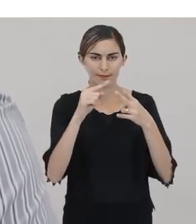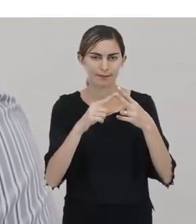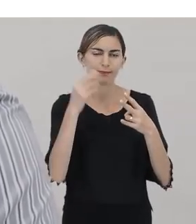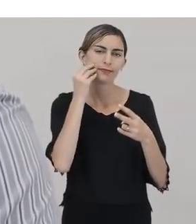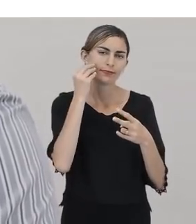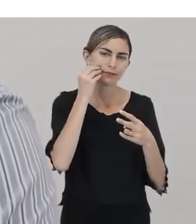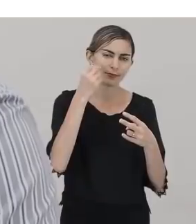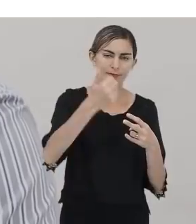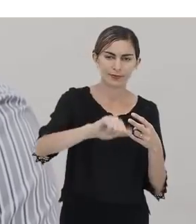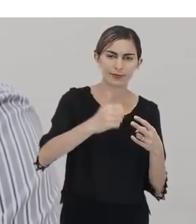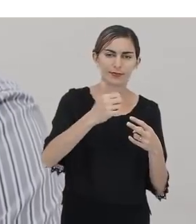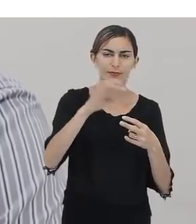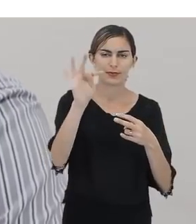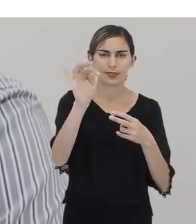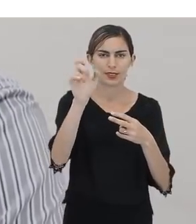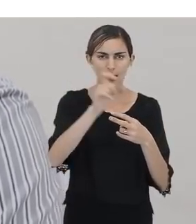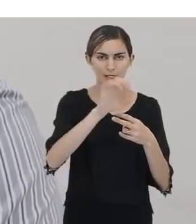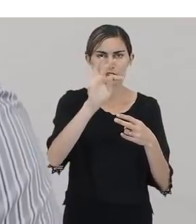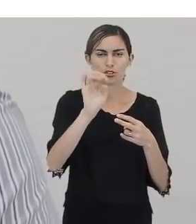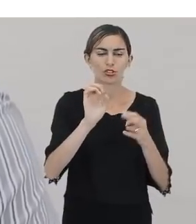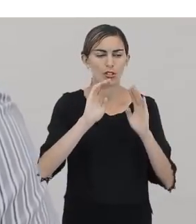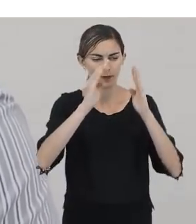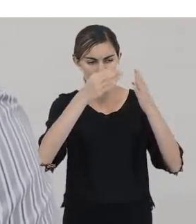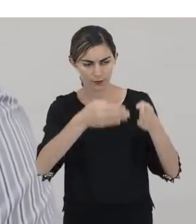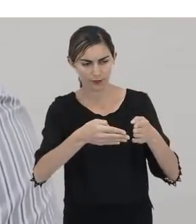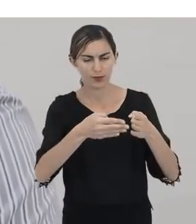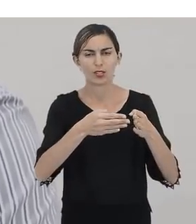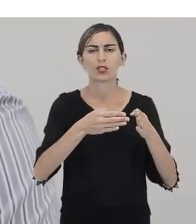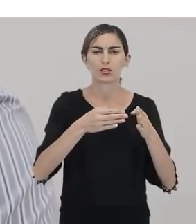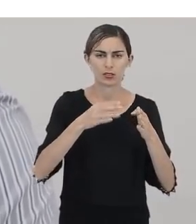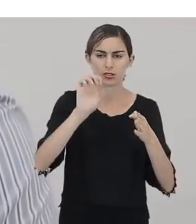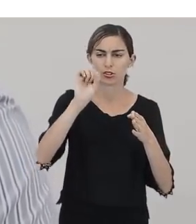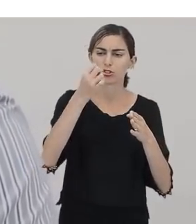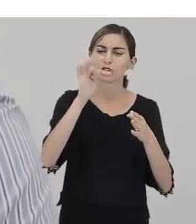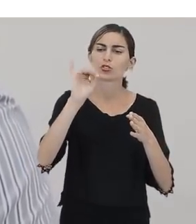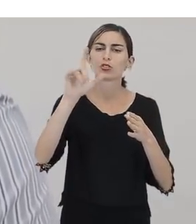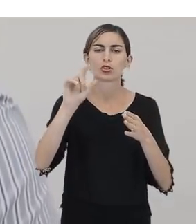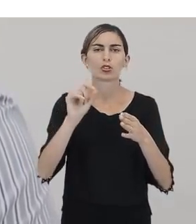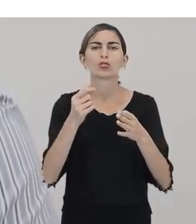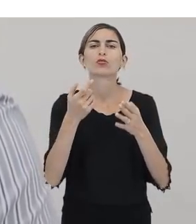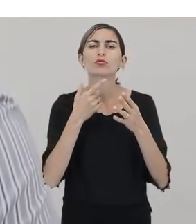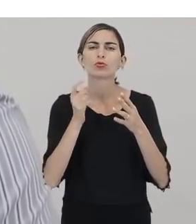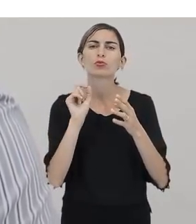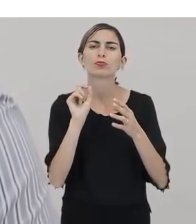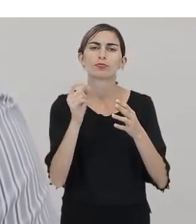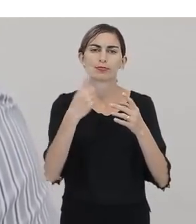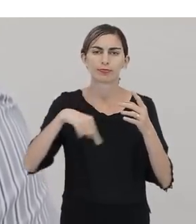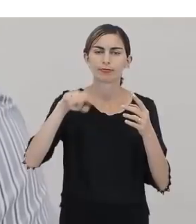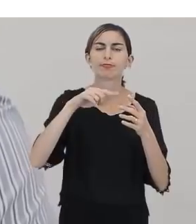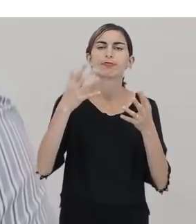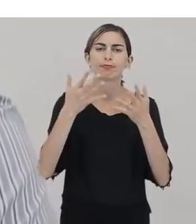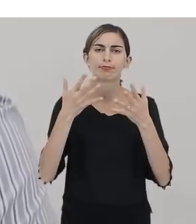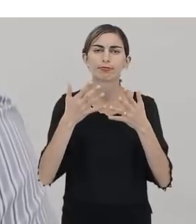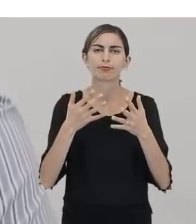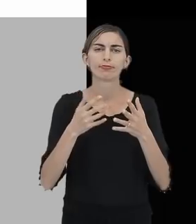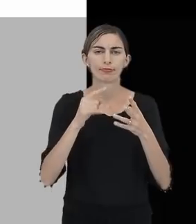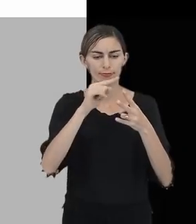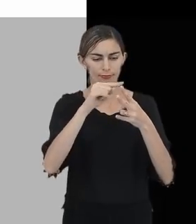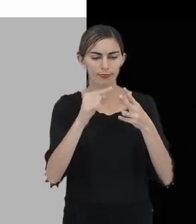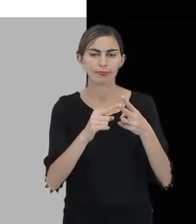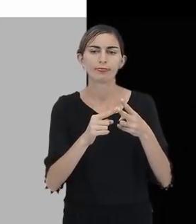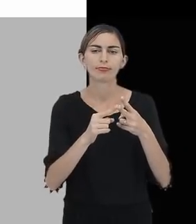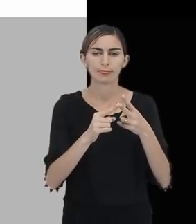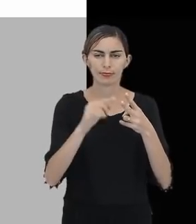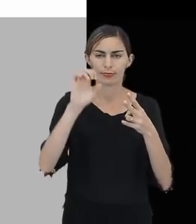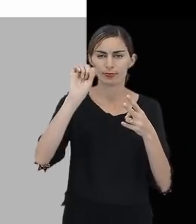gente vai fazer referência ao estilo que a gente criou. Então como a gente faz referência? existe essa propriedade